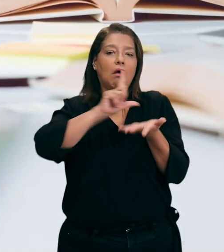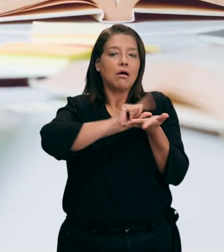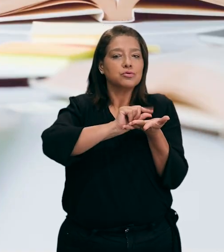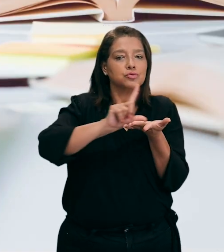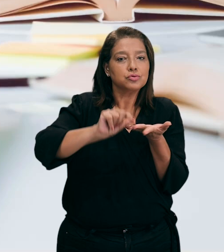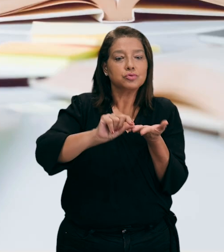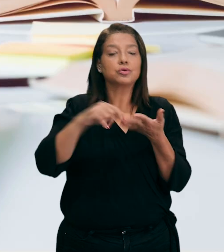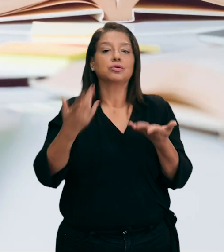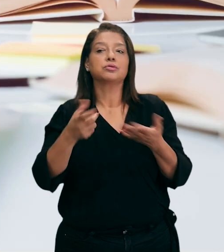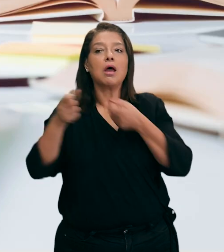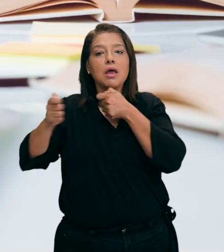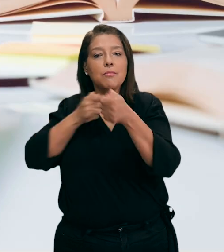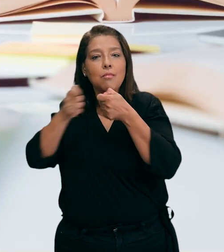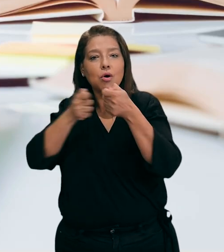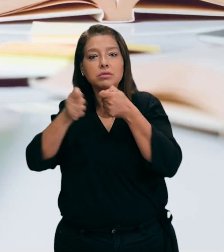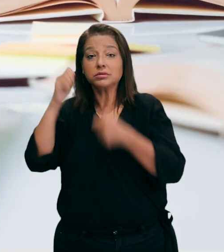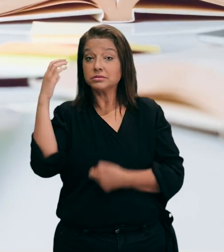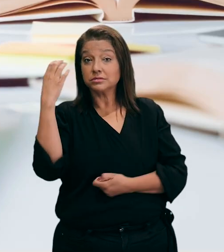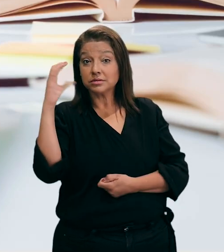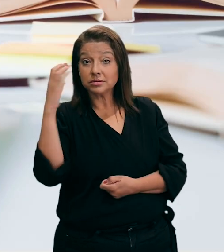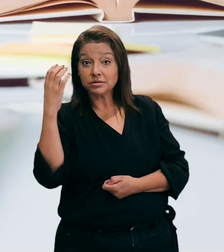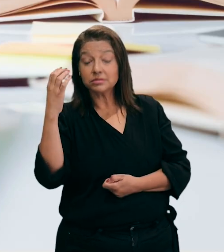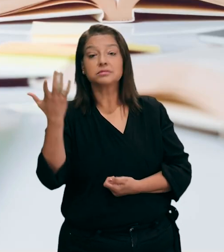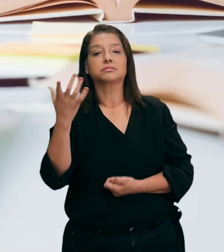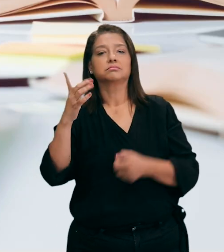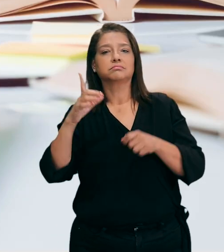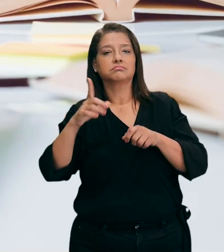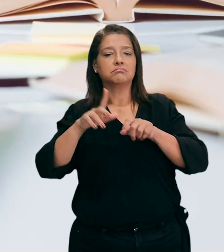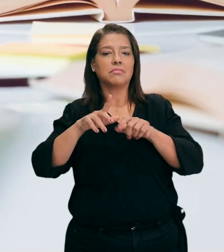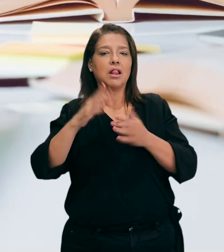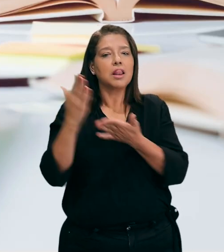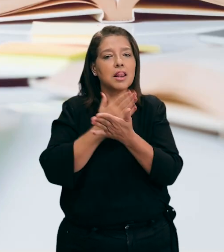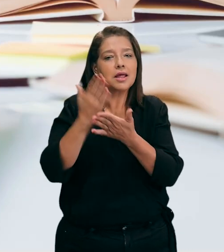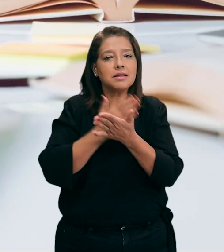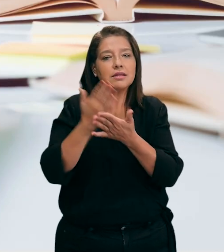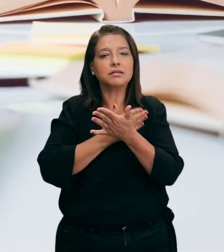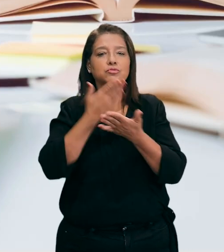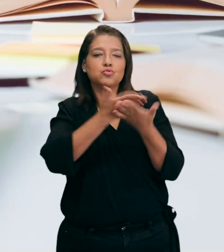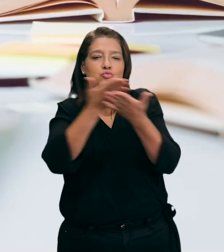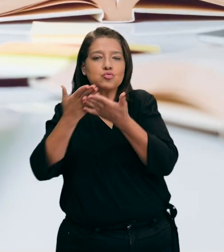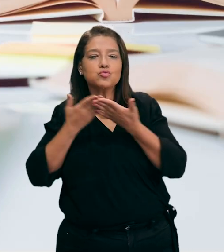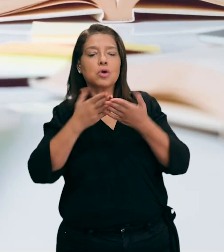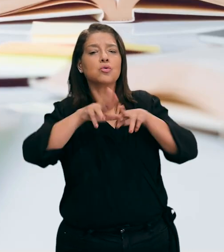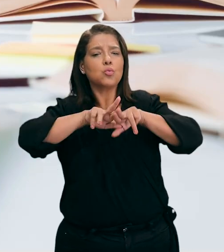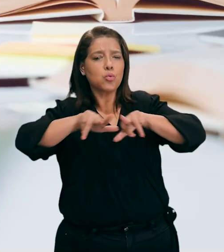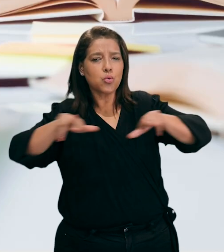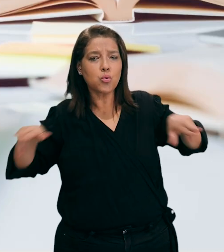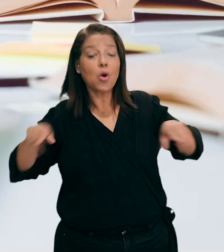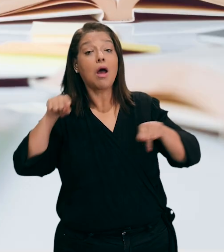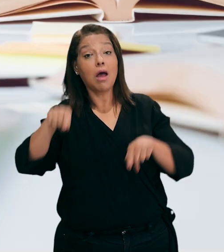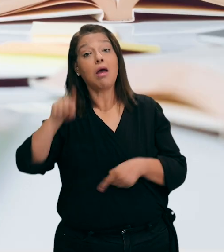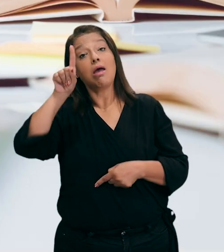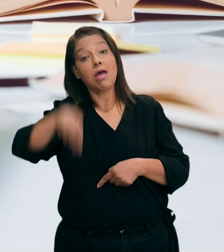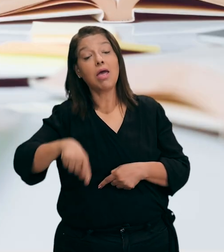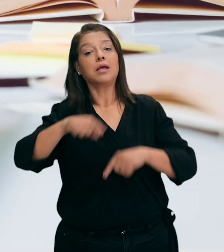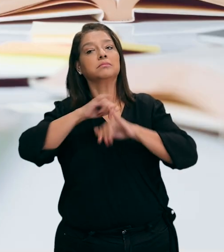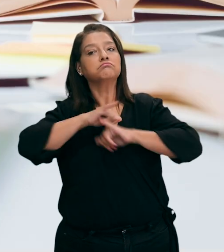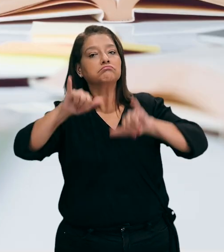artigos, reportagens científicas, enciclopédias, geralmente tem a finalidade de informar